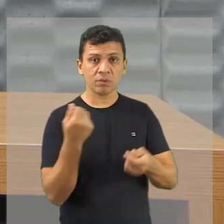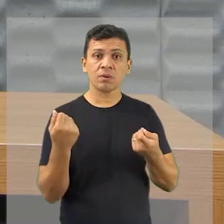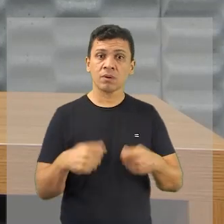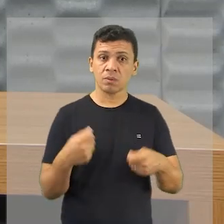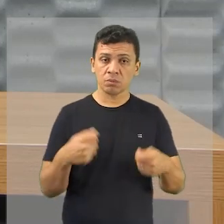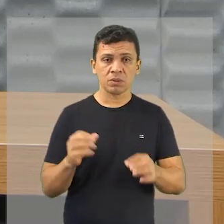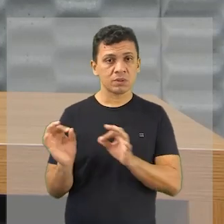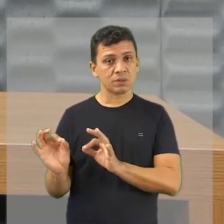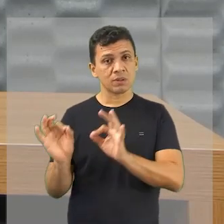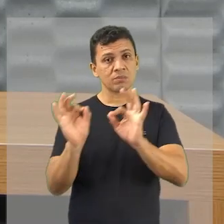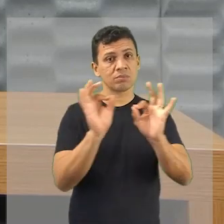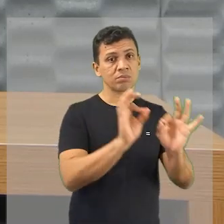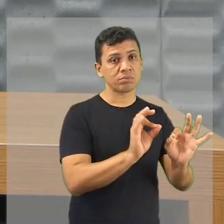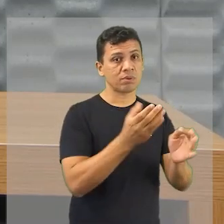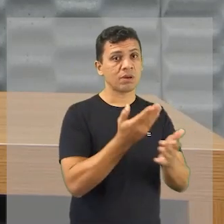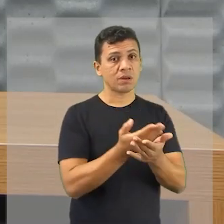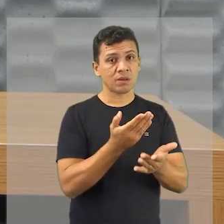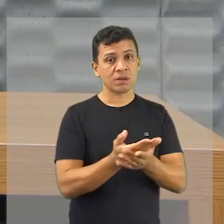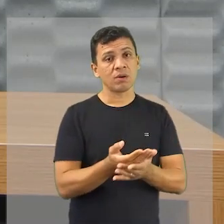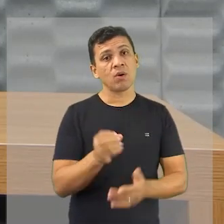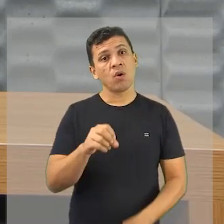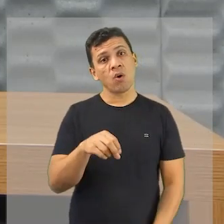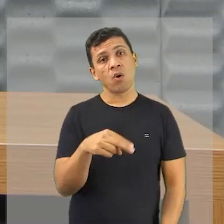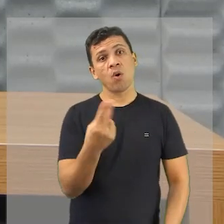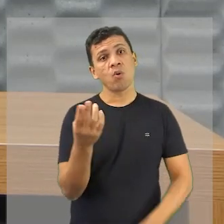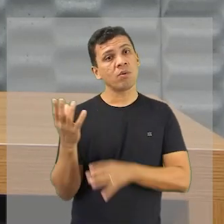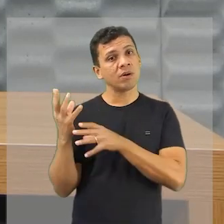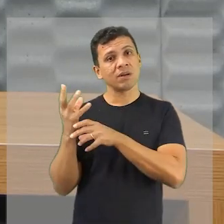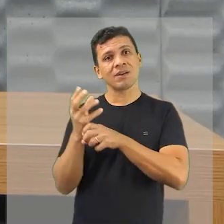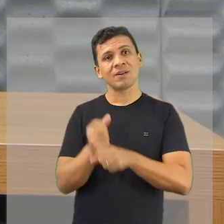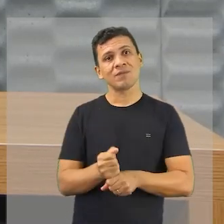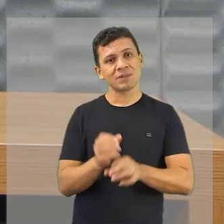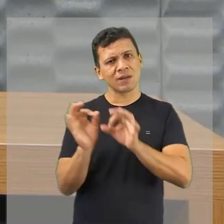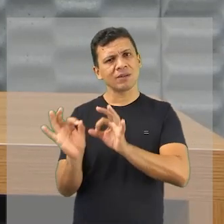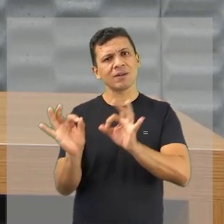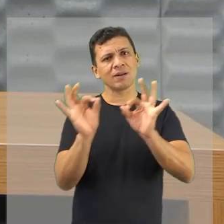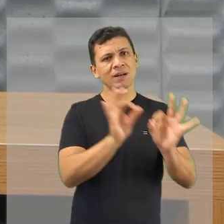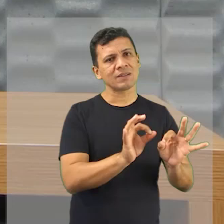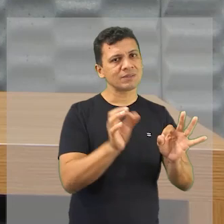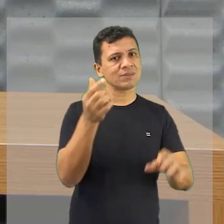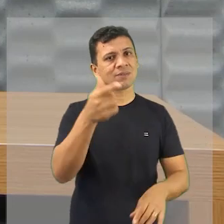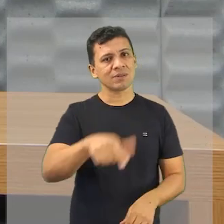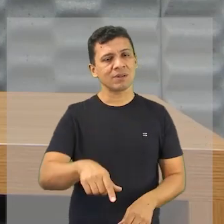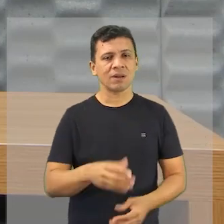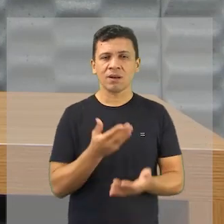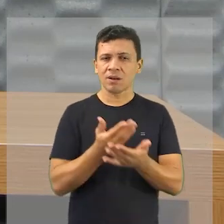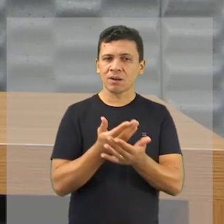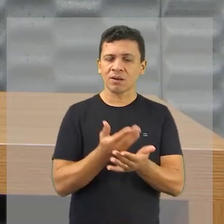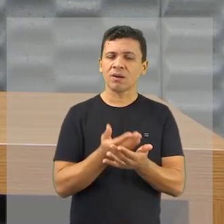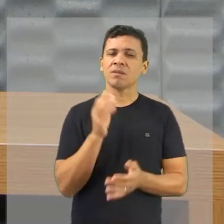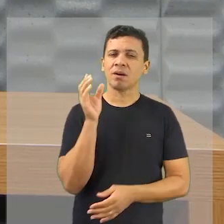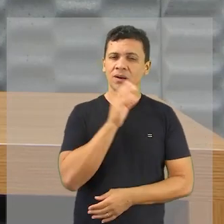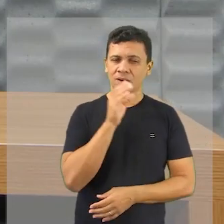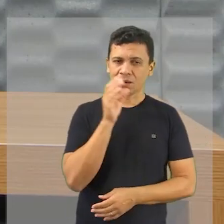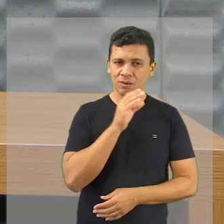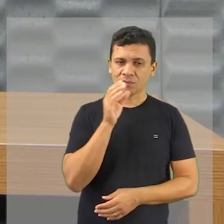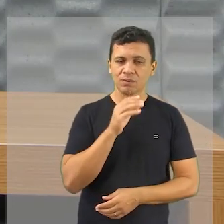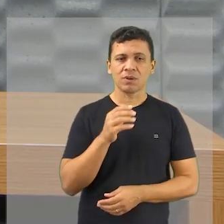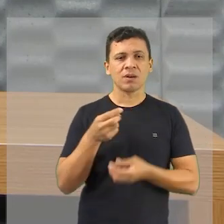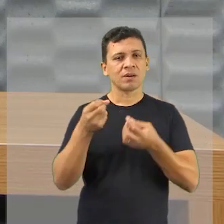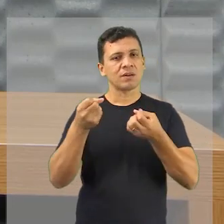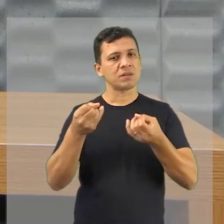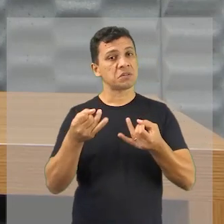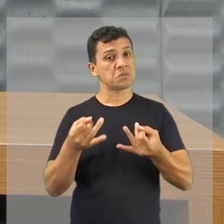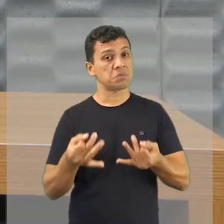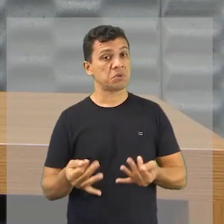então, se você já assistiu, quer dar uma revisada, assista novamente, né? As nossas aulas são bem rapidinhas, a gente consegue aí conversar sobre